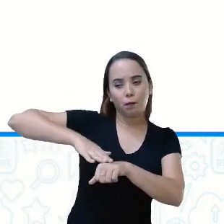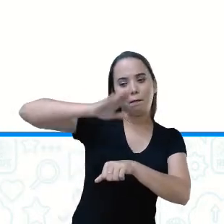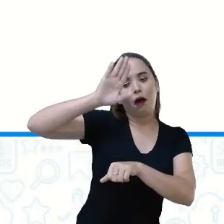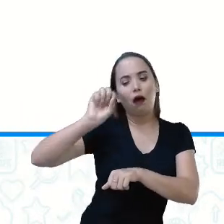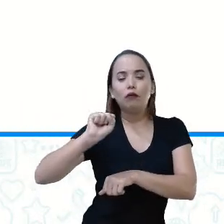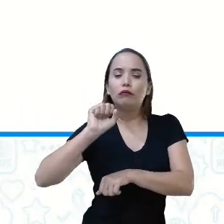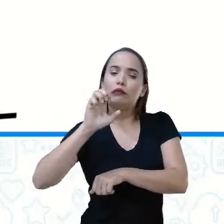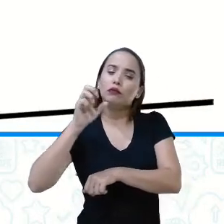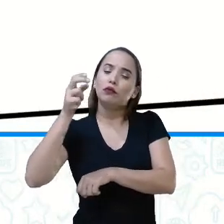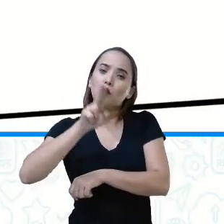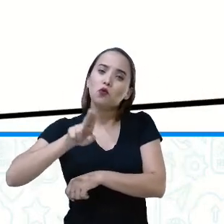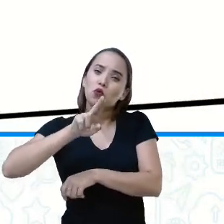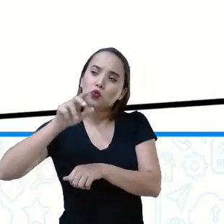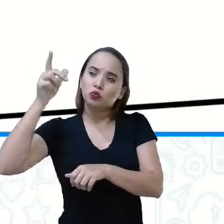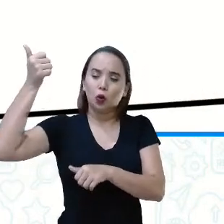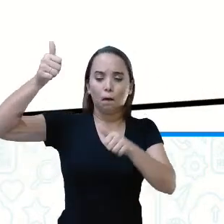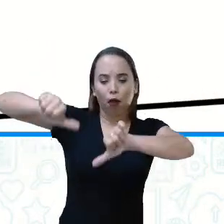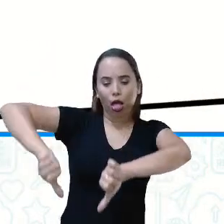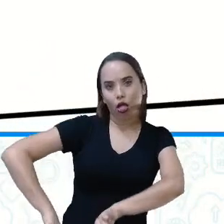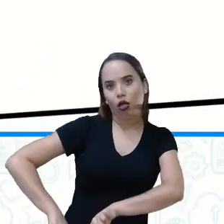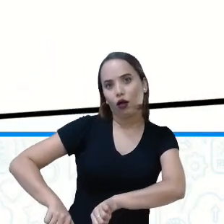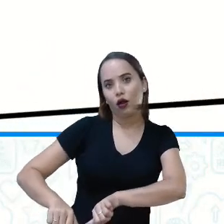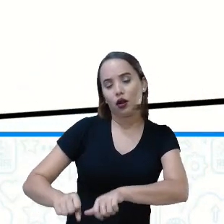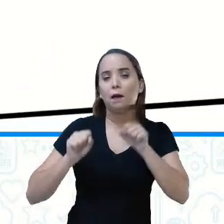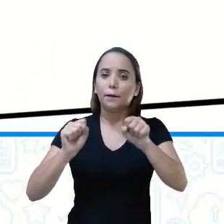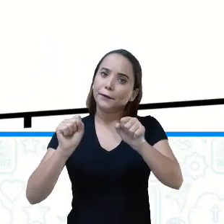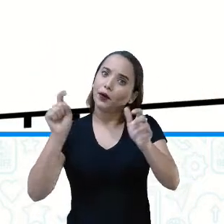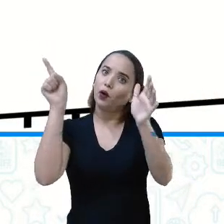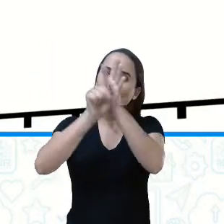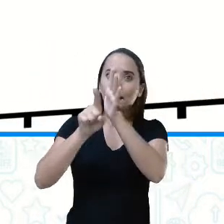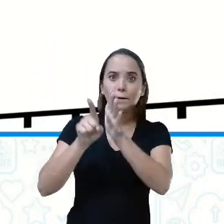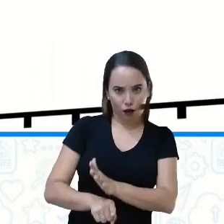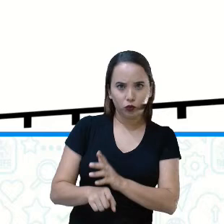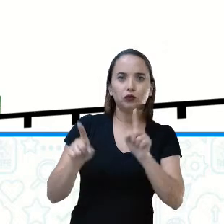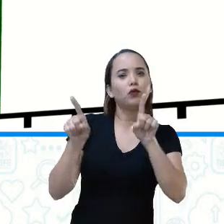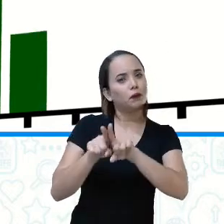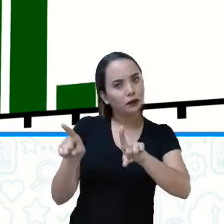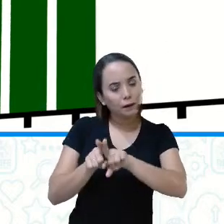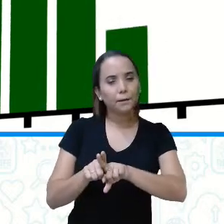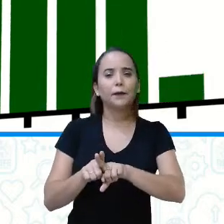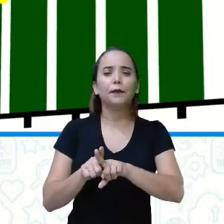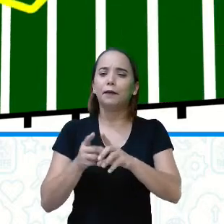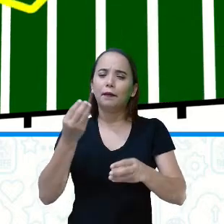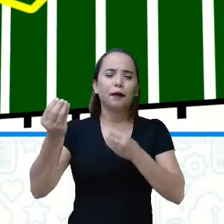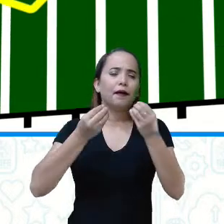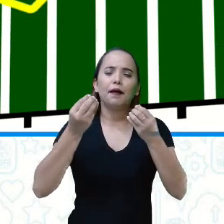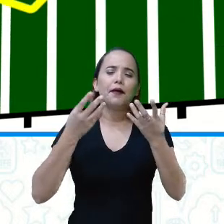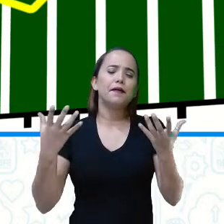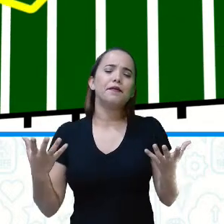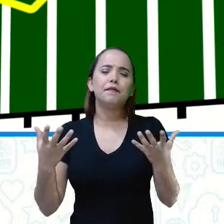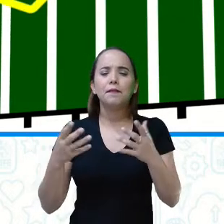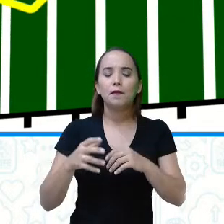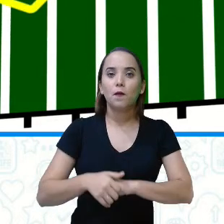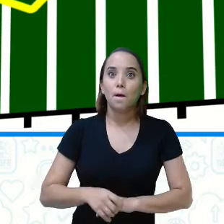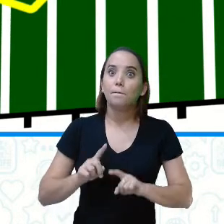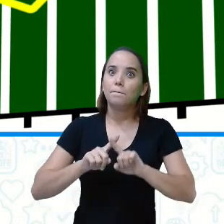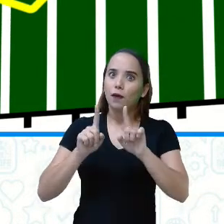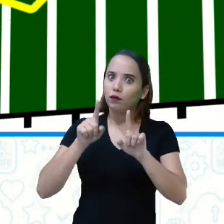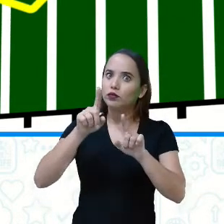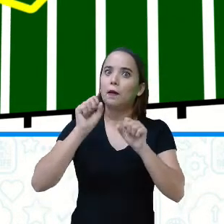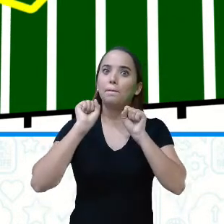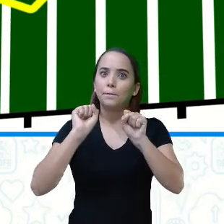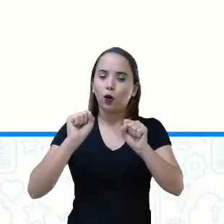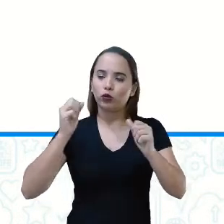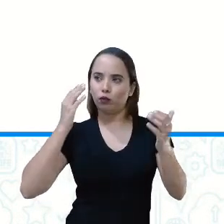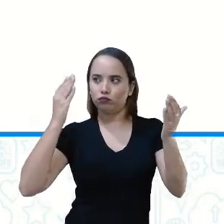menos, e você pode até perguntar, e professora, para que essa informação serve? Você vai parar e analisar o que você fez naquele mês que a conta veio